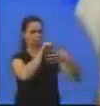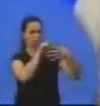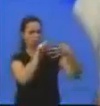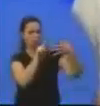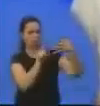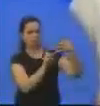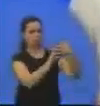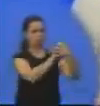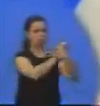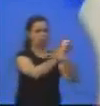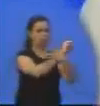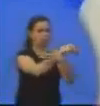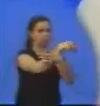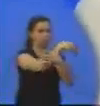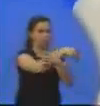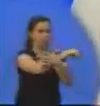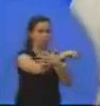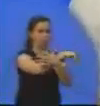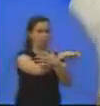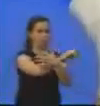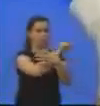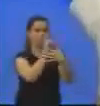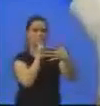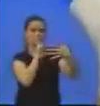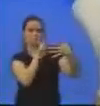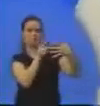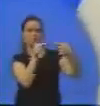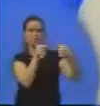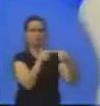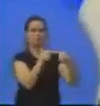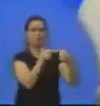Vamos ver qual é a resposta correta. Resposta correta é a